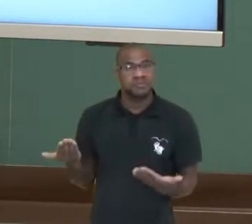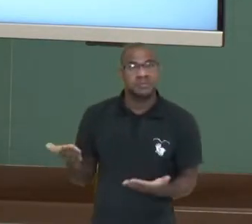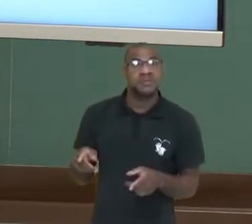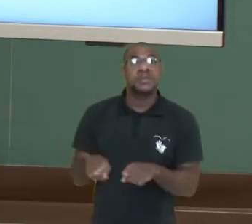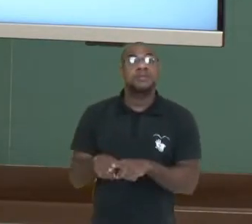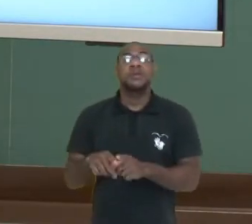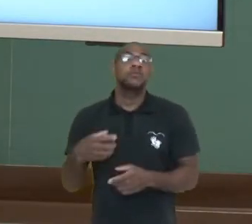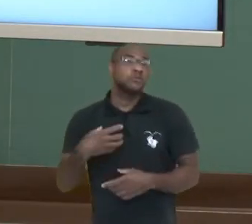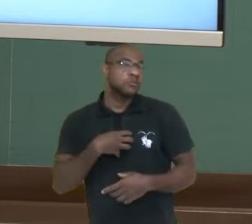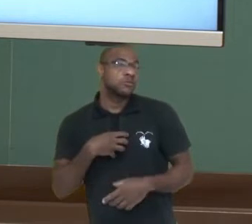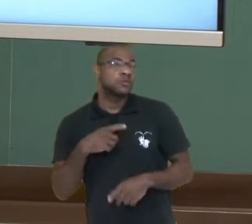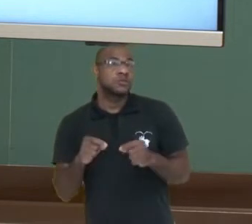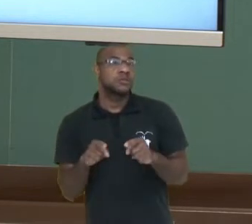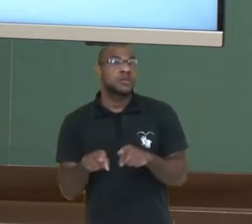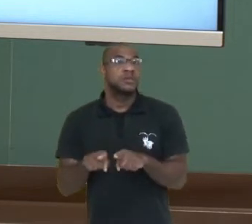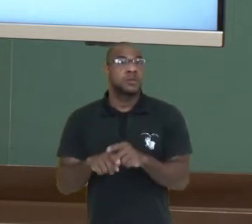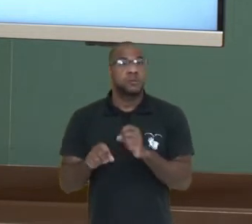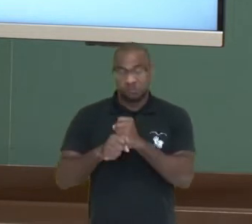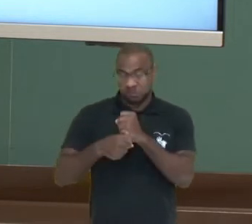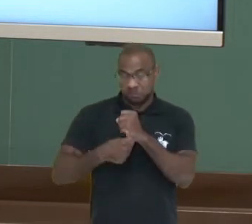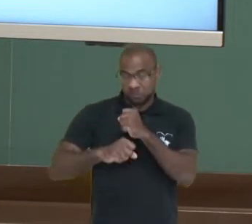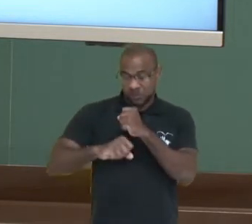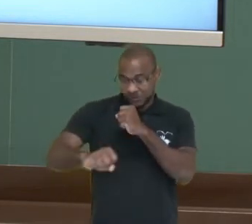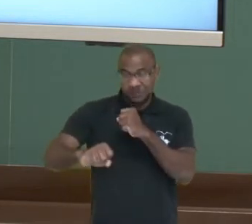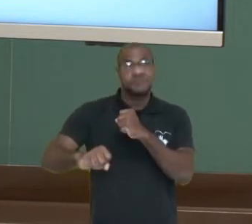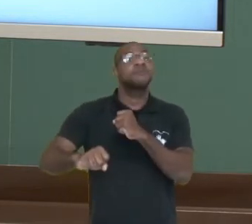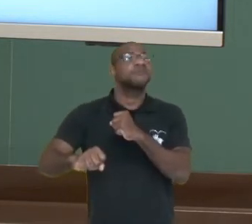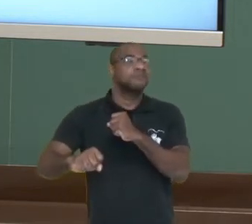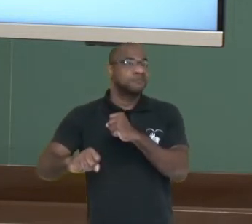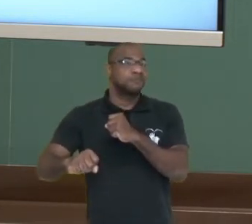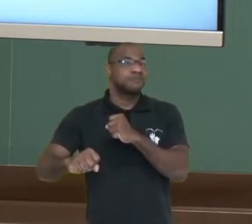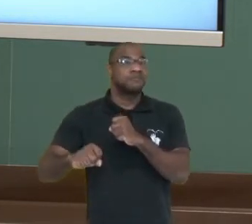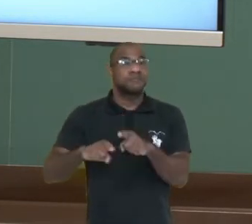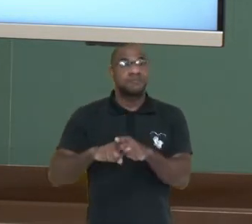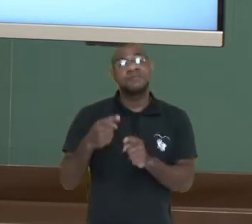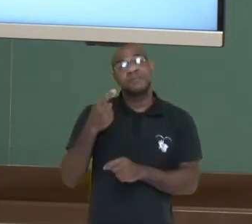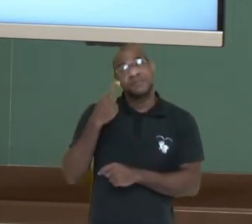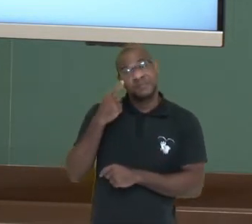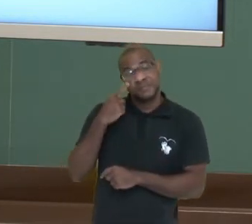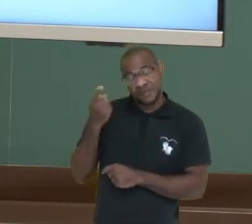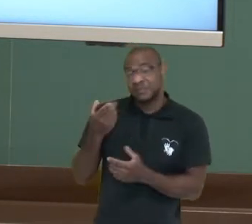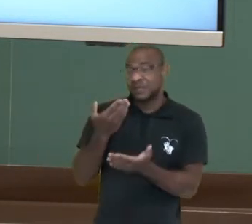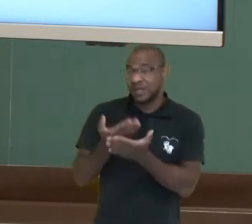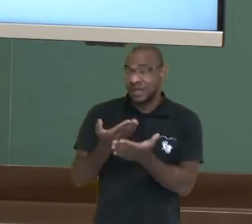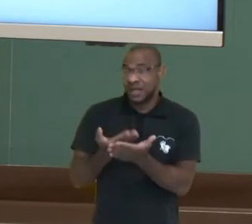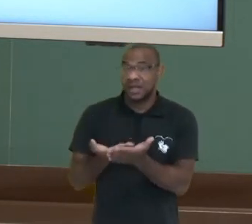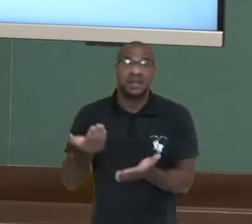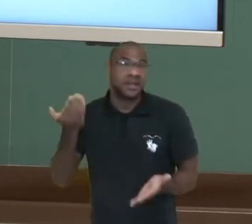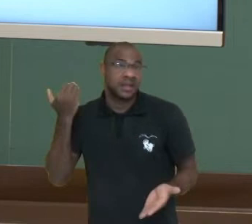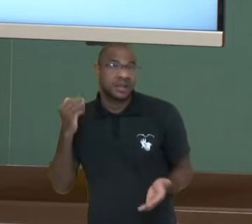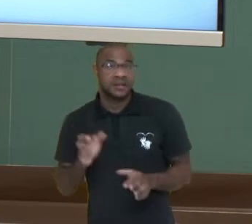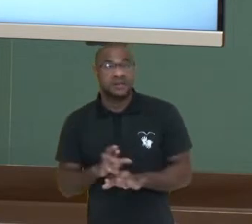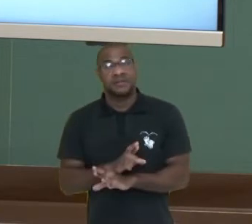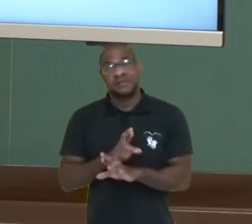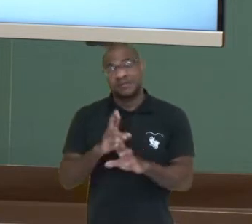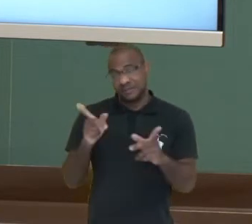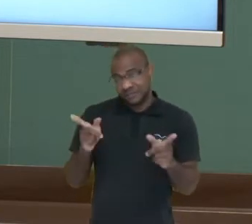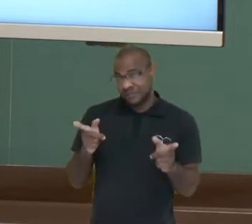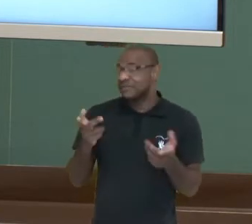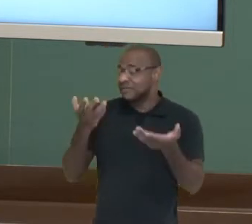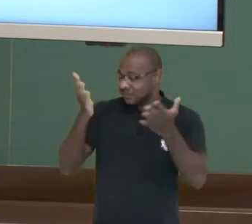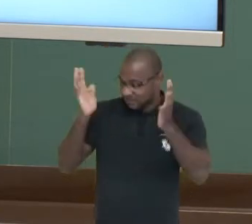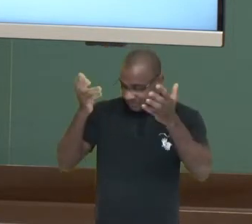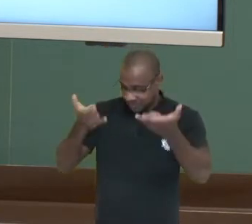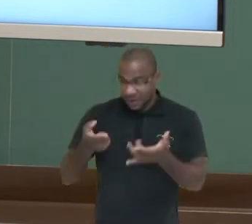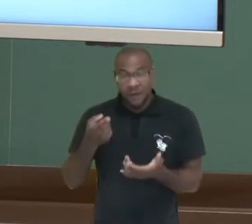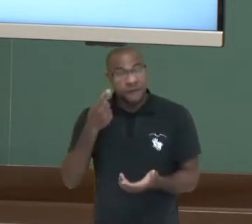na maneira extensiva. Olha que bacana, vimos isso em aulas anteriores, a diferença. Veja lá,